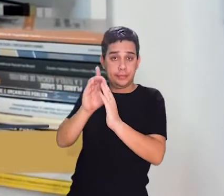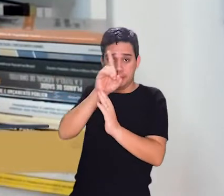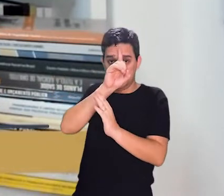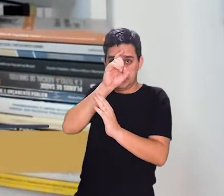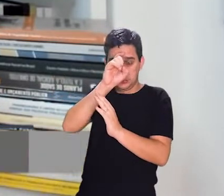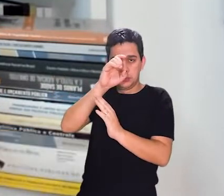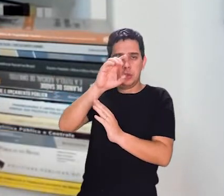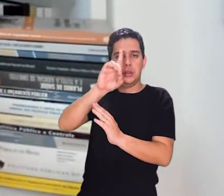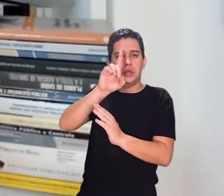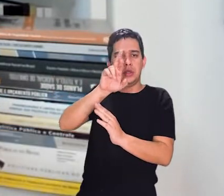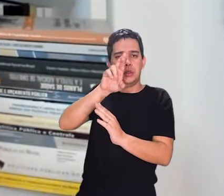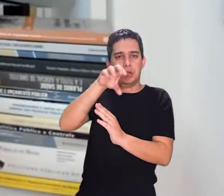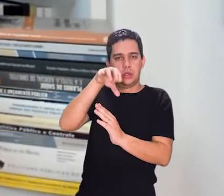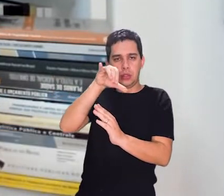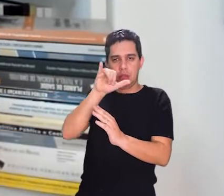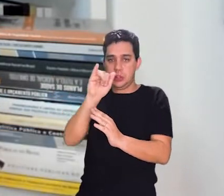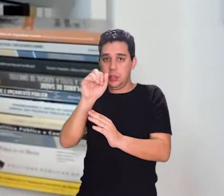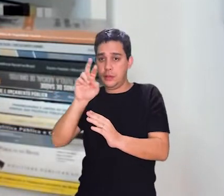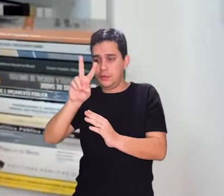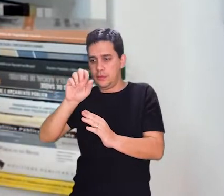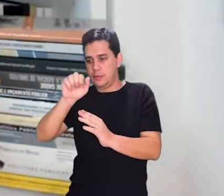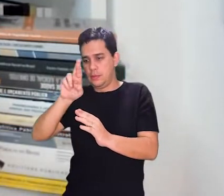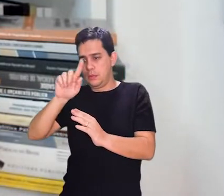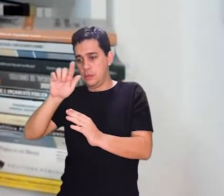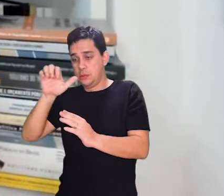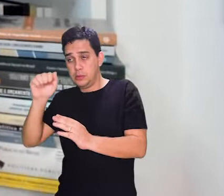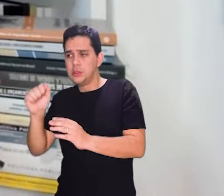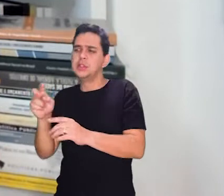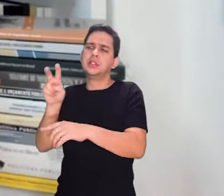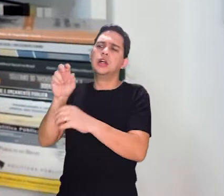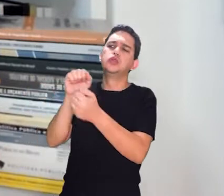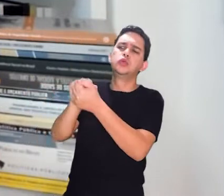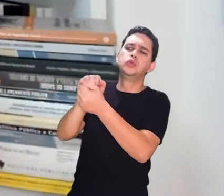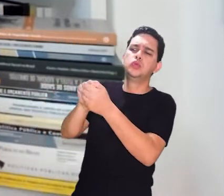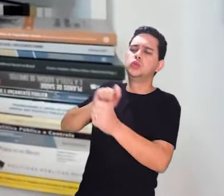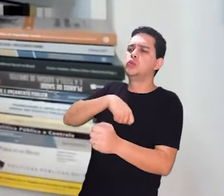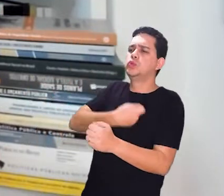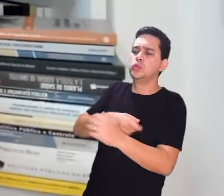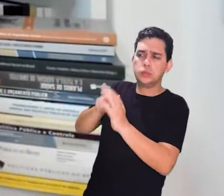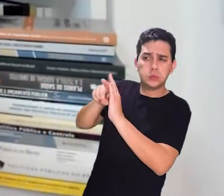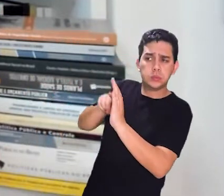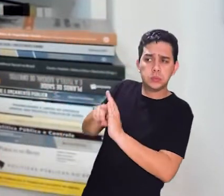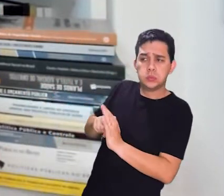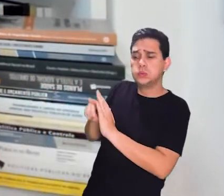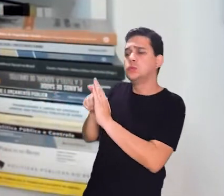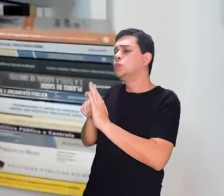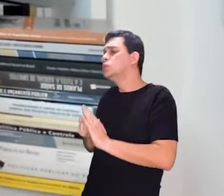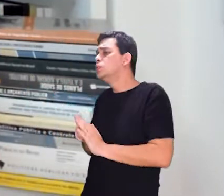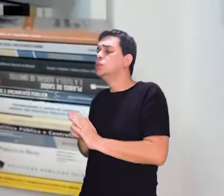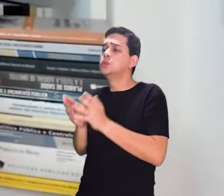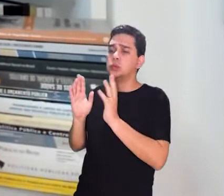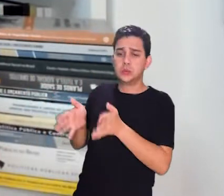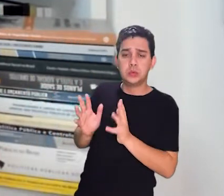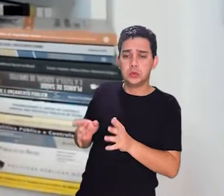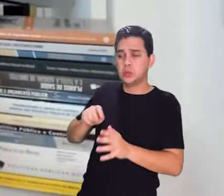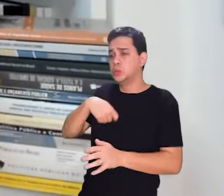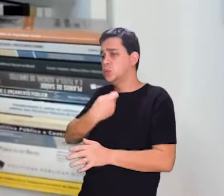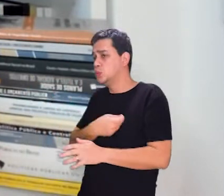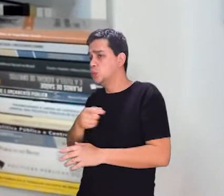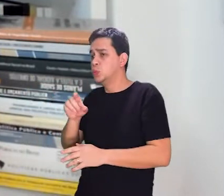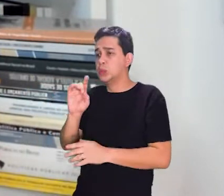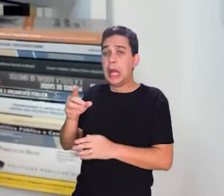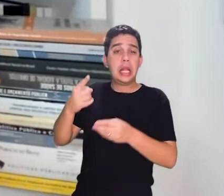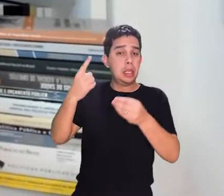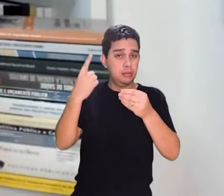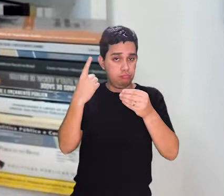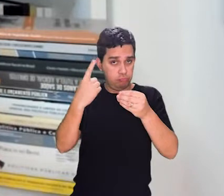município de Rio Bonito, e nesse trabalho de acompanhamento dessas ações e da atuação fiscalizatória do